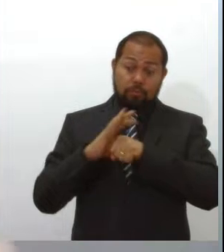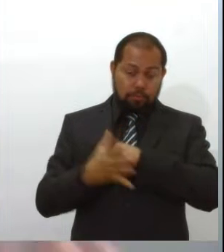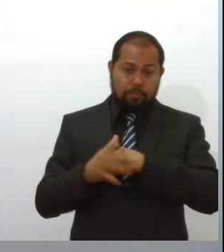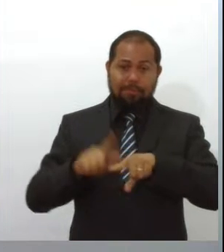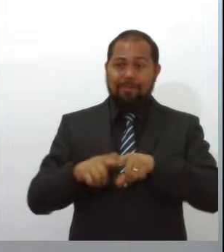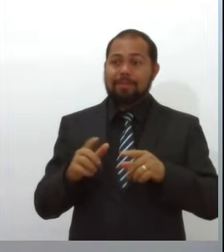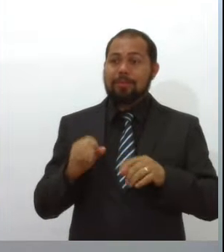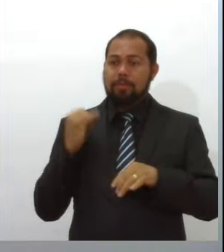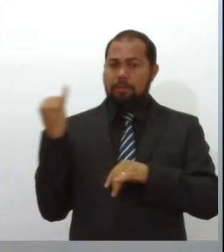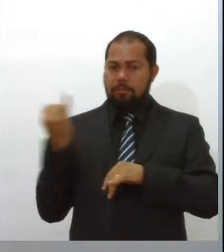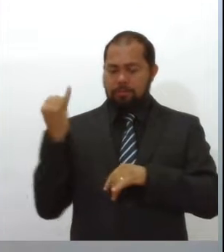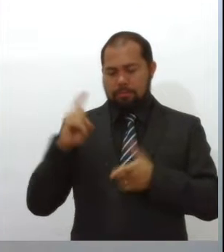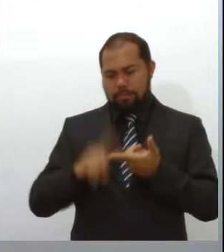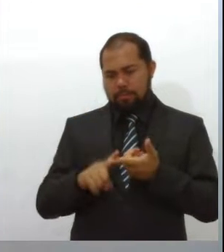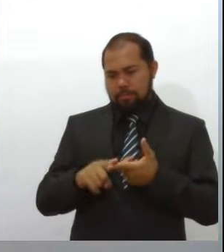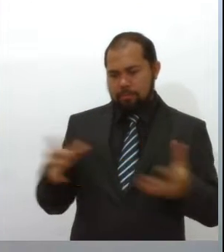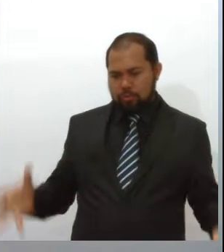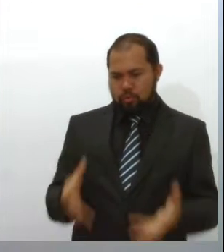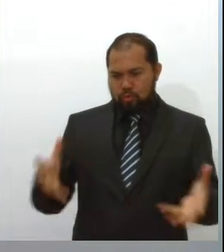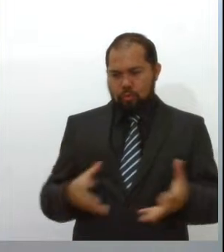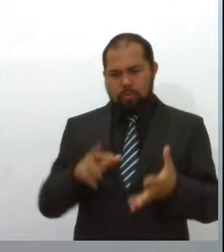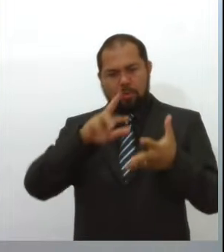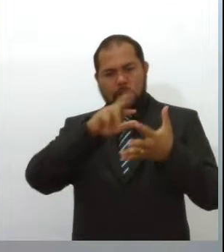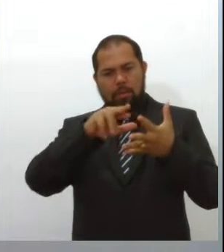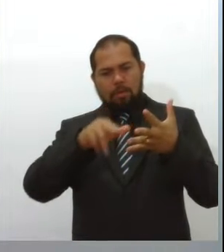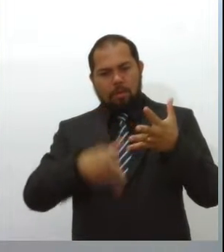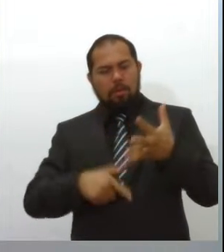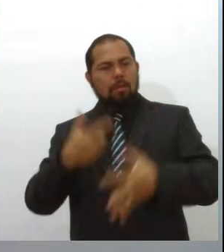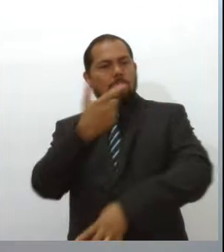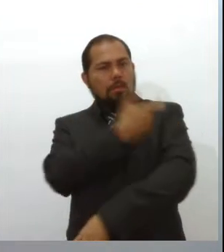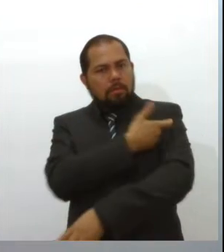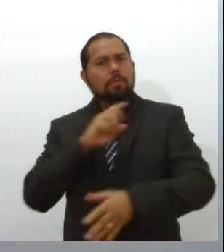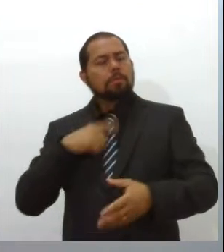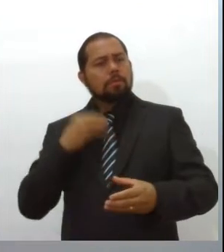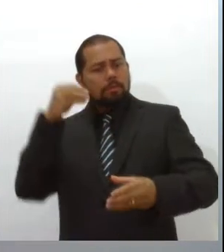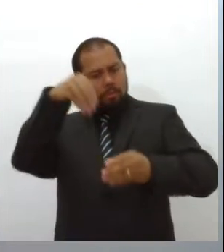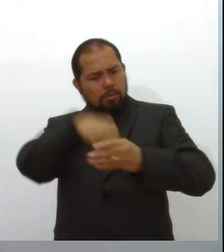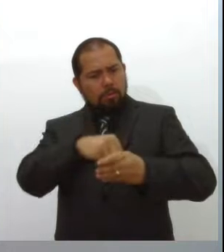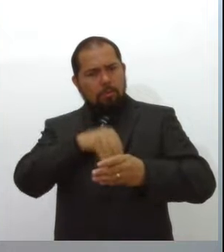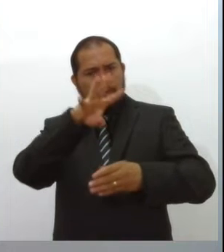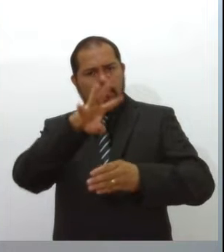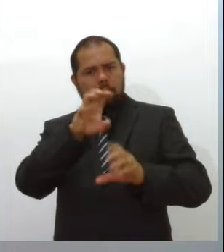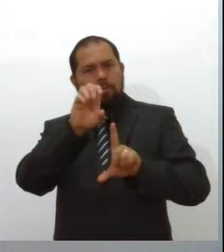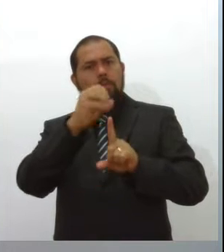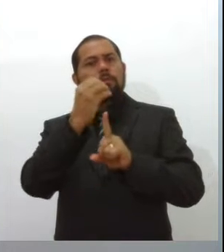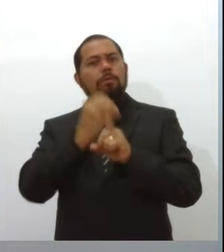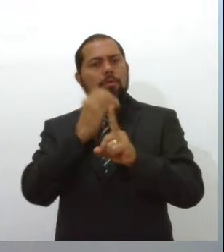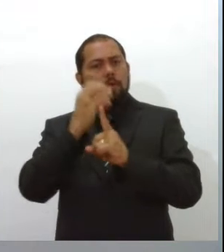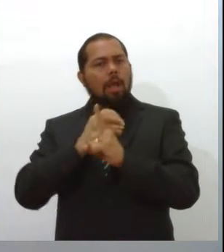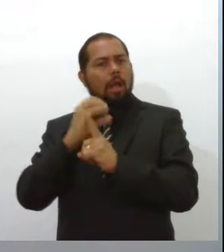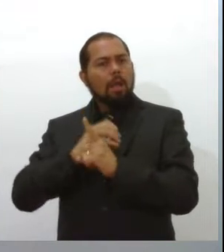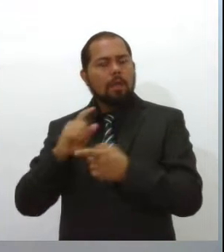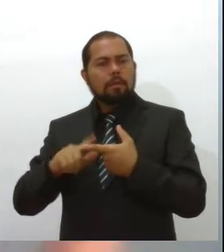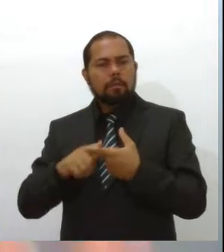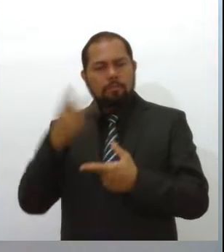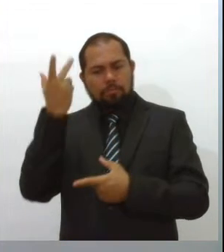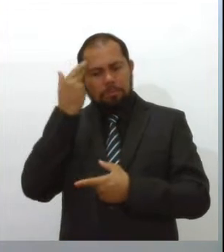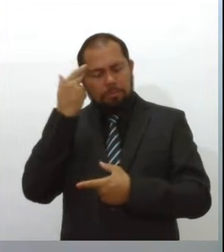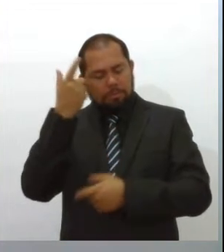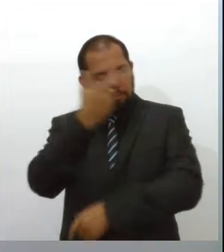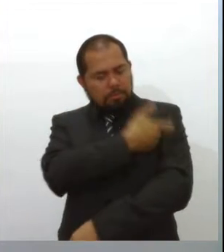das outras vacinas que fazem parte do calendário normal de imunização, seja da criança,